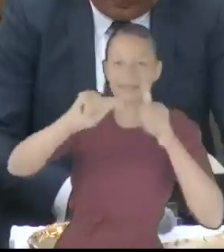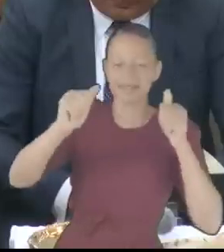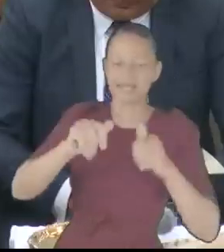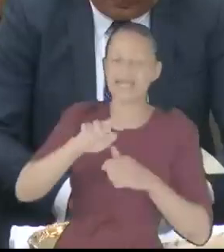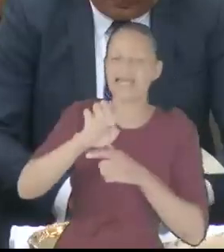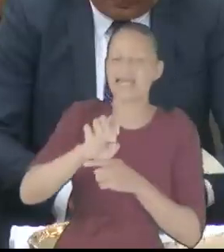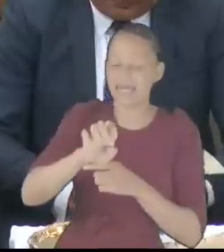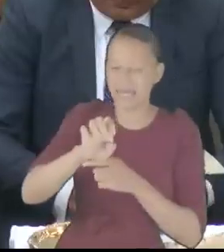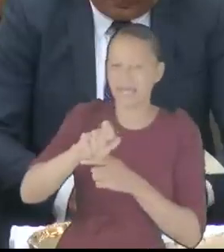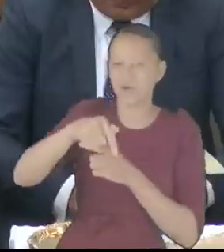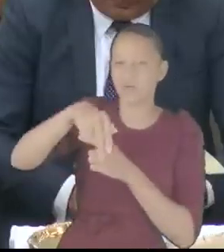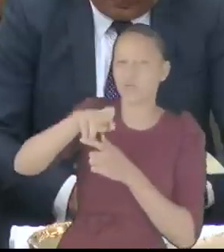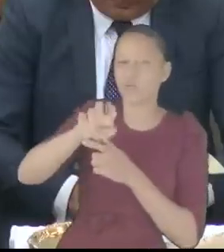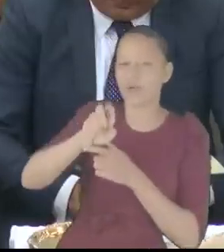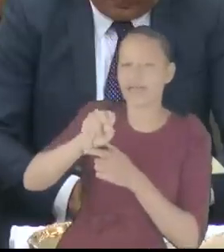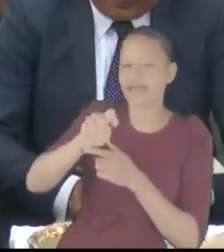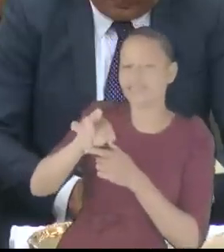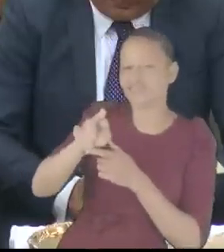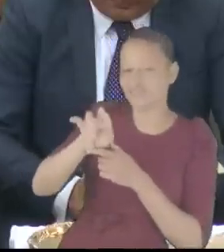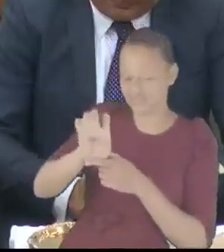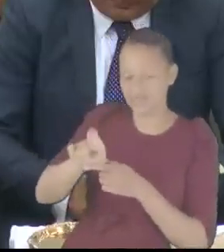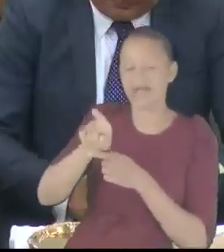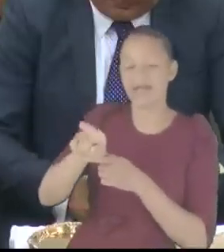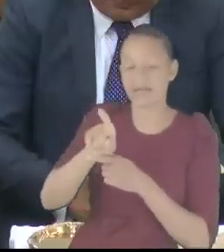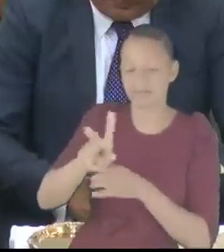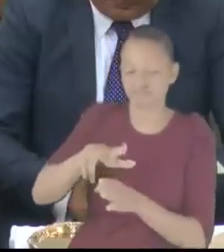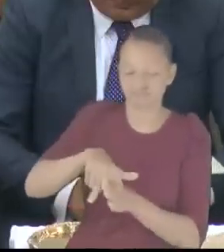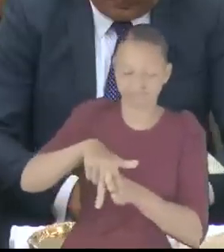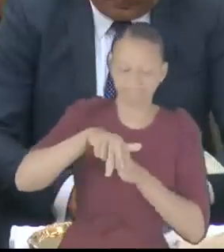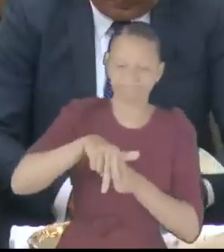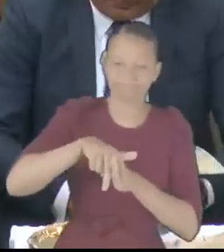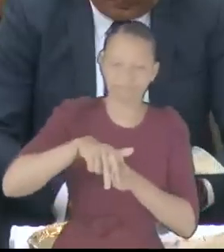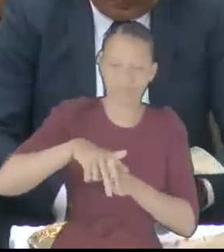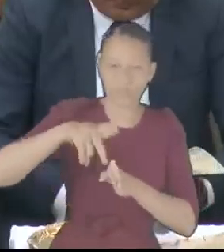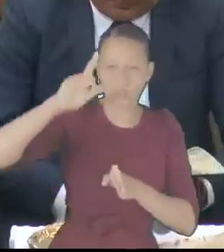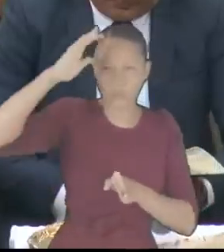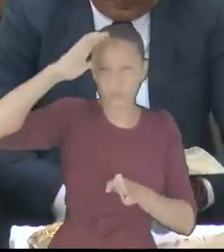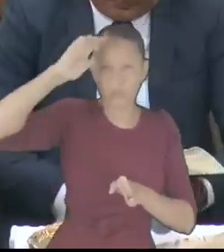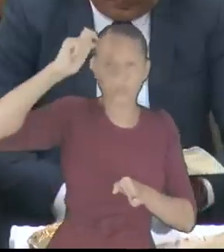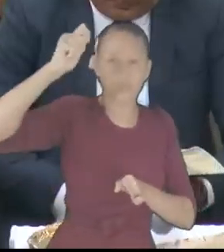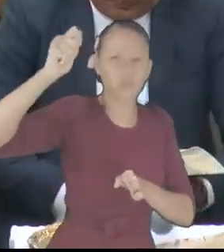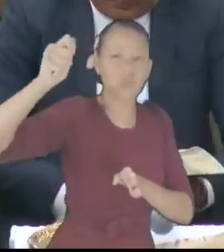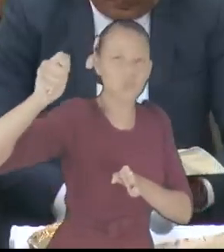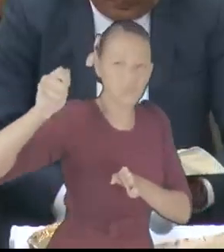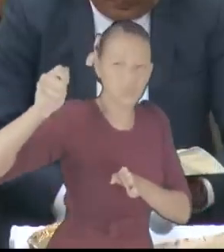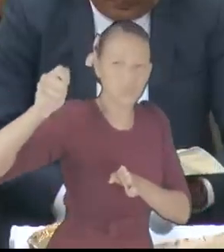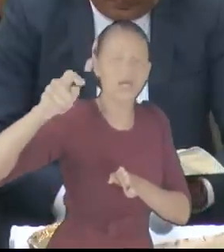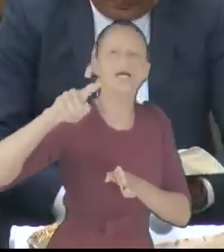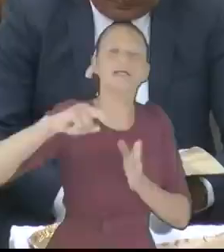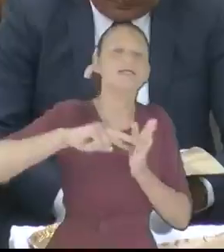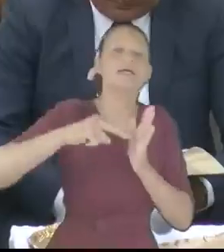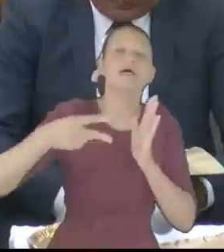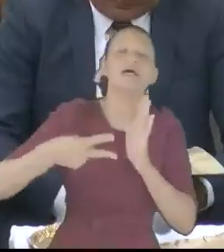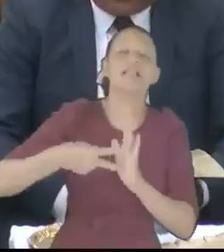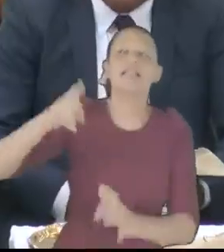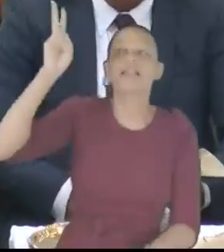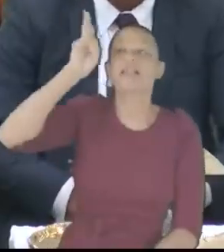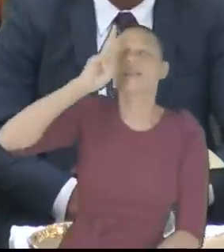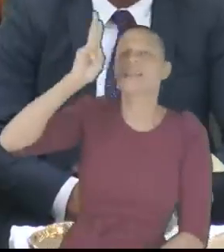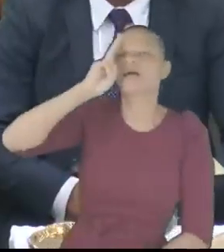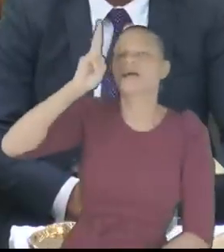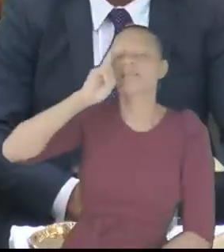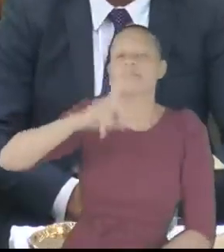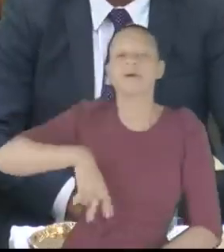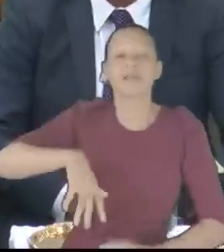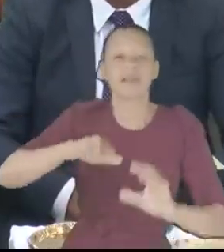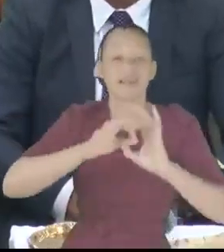equestre, ele montado a cavalo, com cap na mão. Aquilo ali é a memória da proclamação de quê, meus